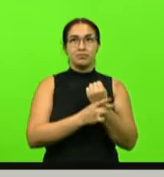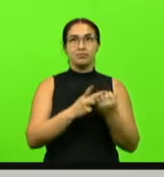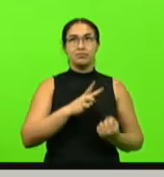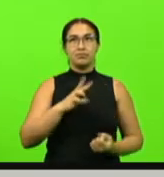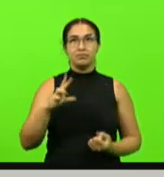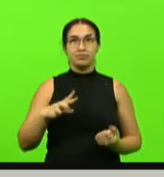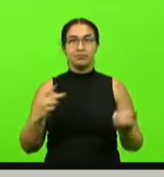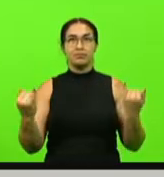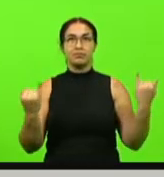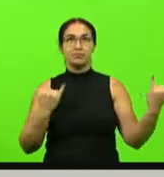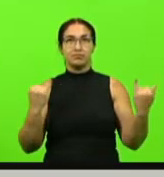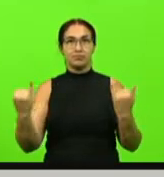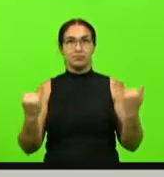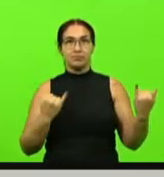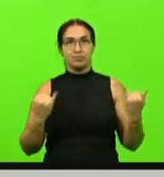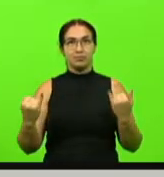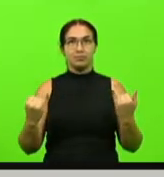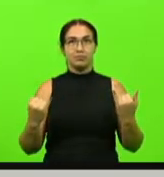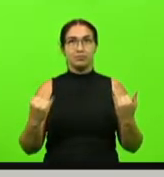informações acerca